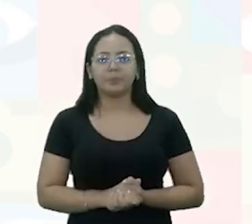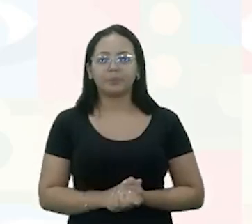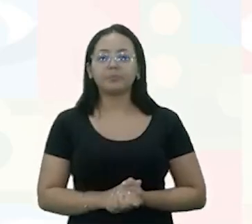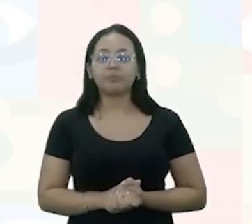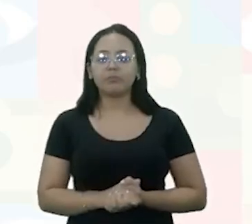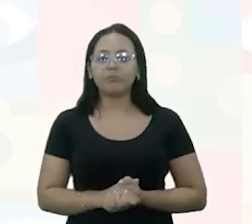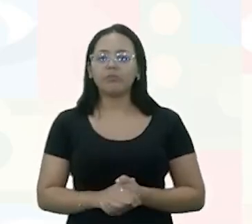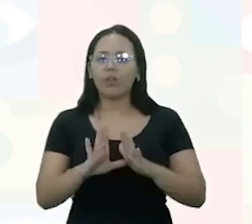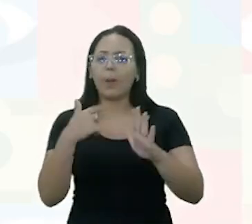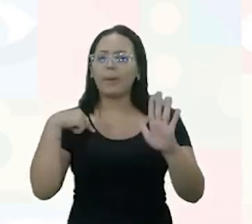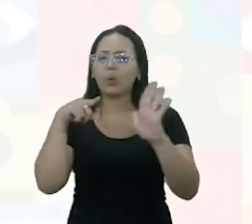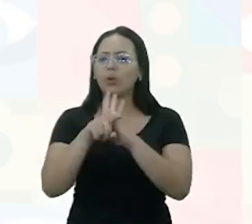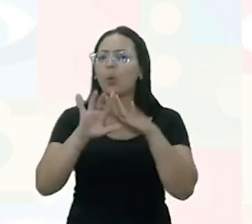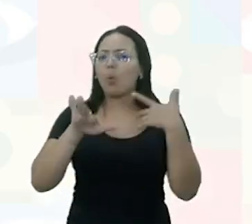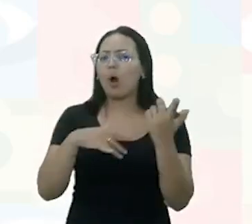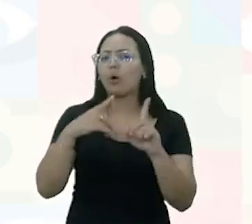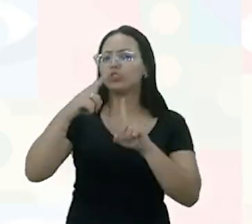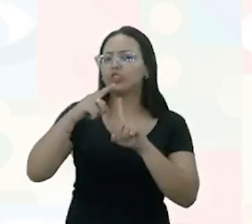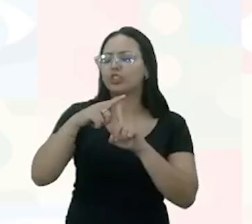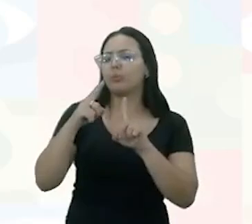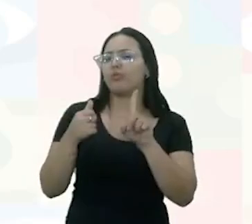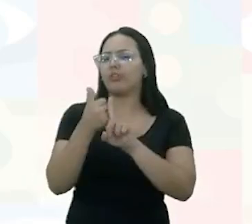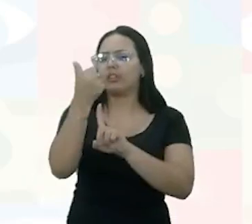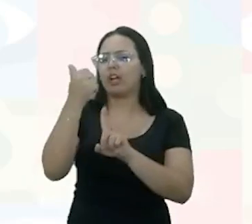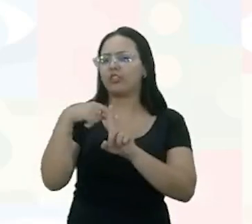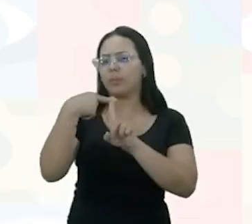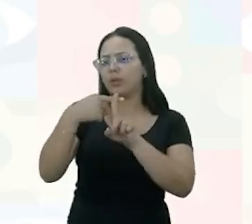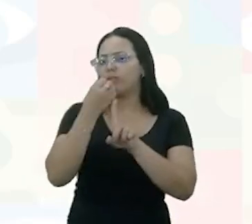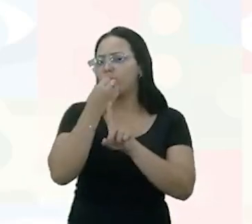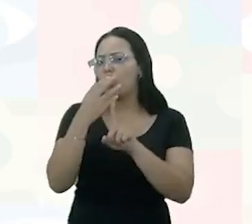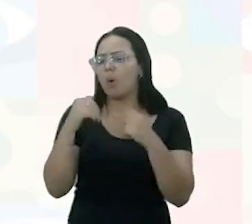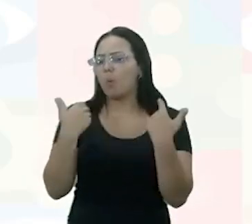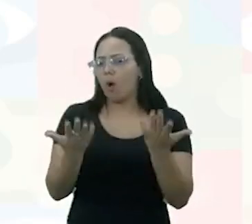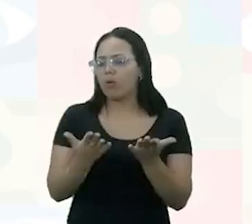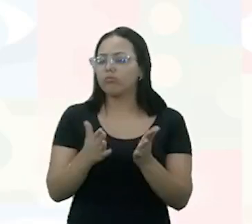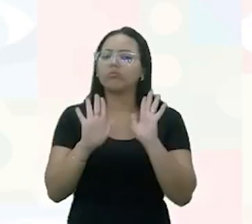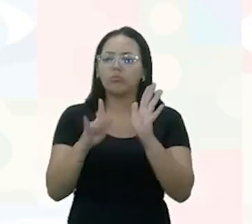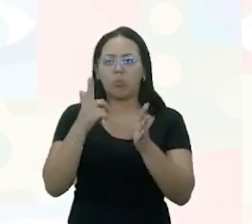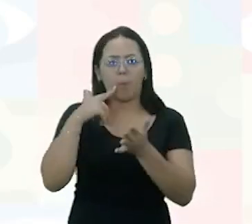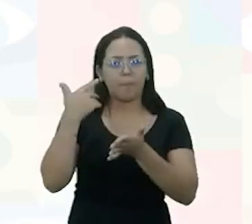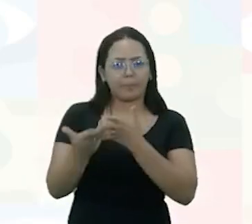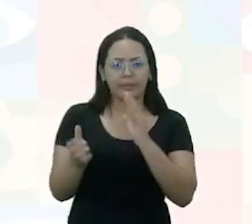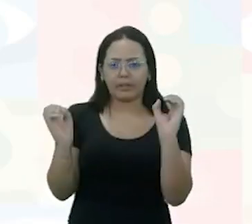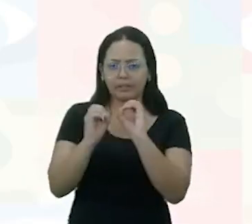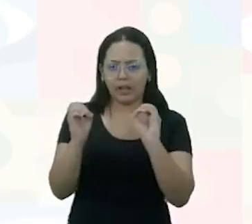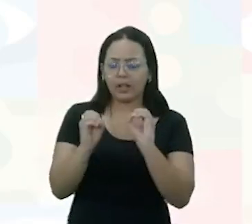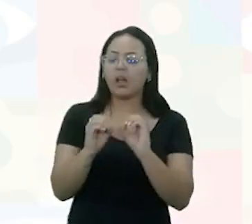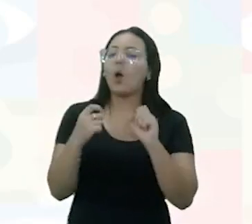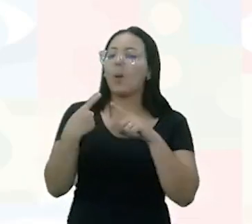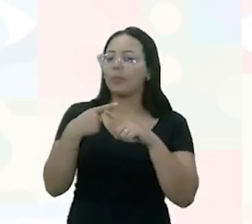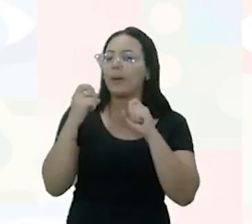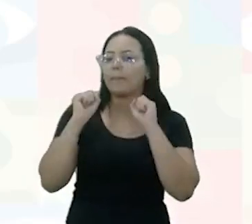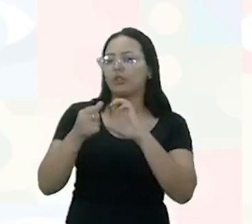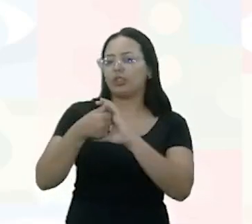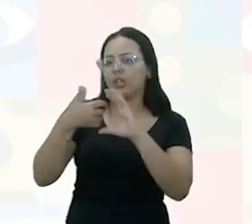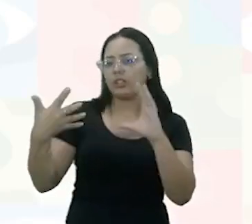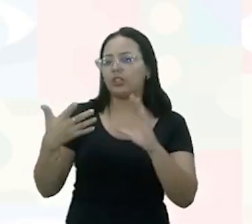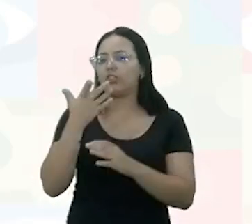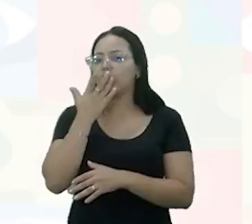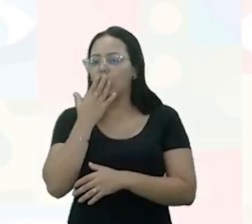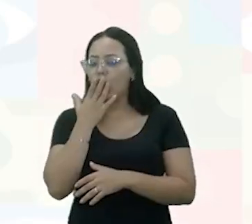Qual seria a vantagem do PNG? A compactação é sem perda, como eu disse a vocês, tanto no aspecto da cor quanto